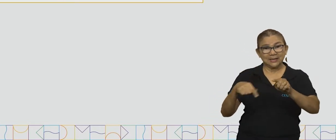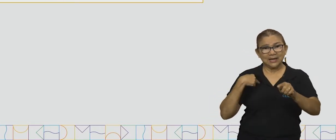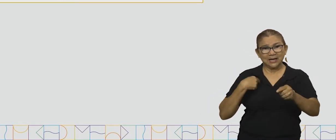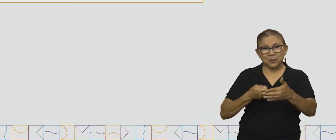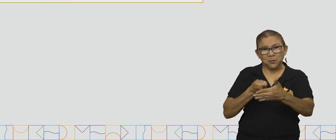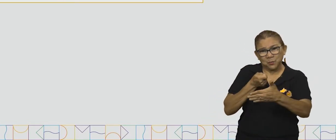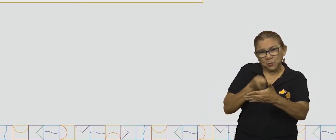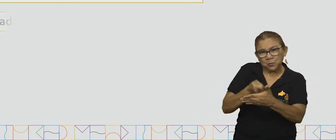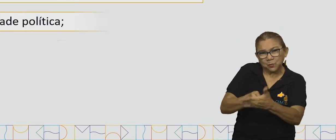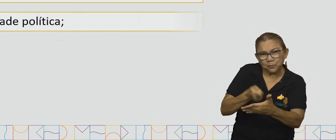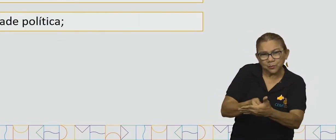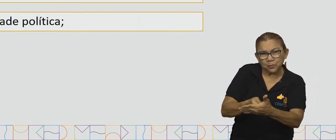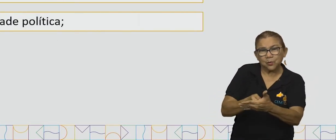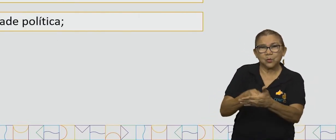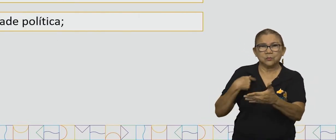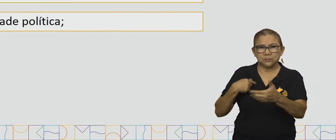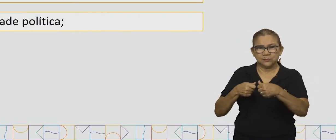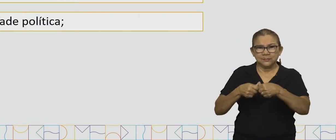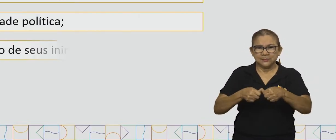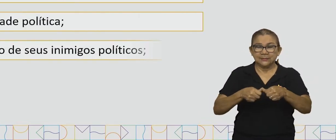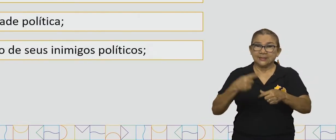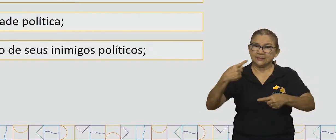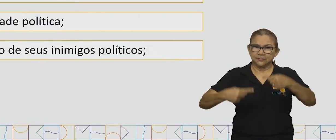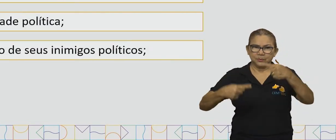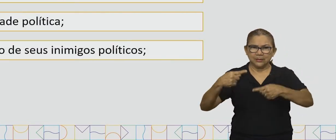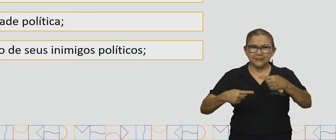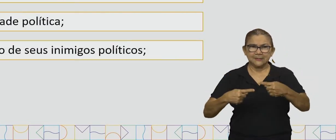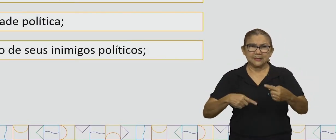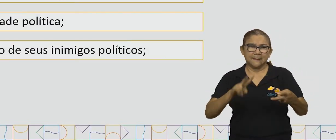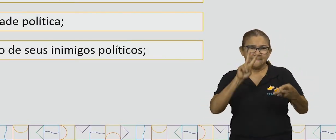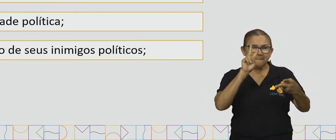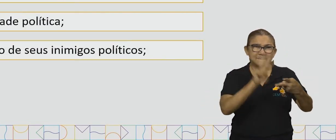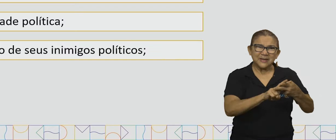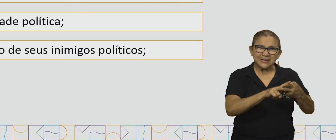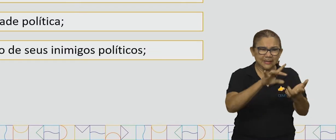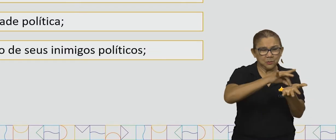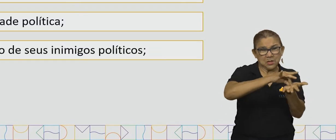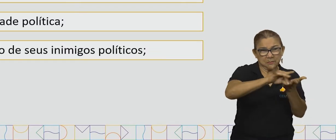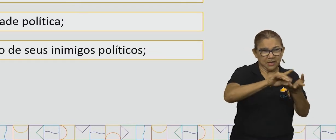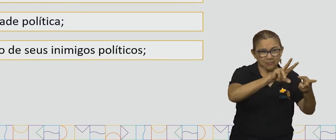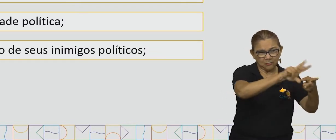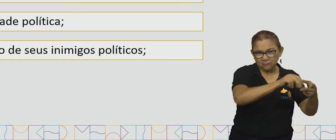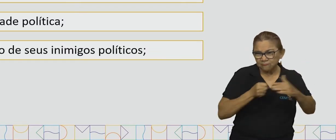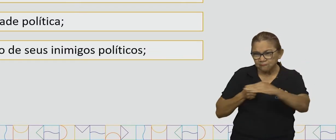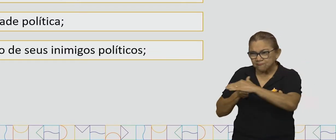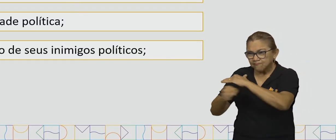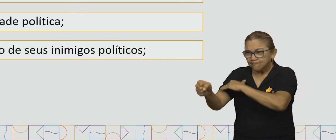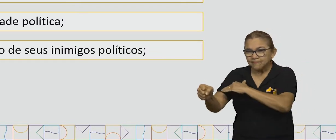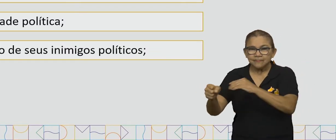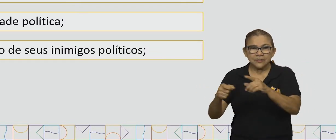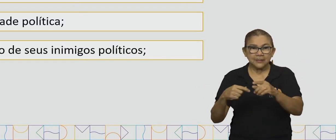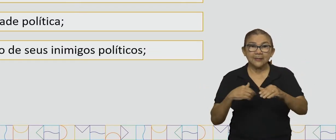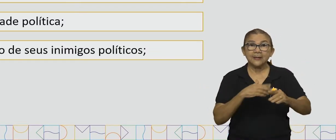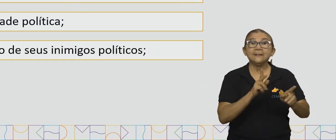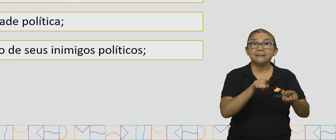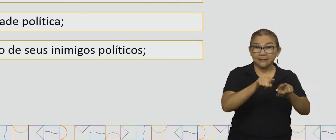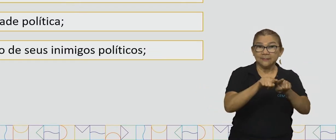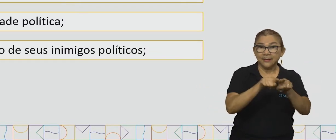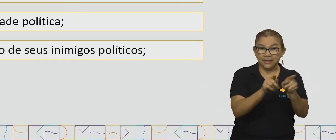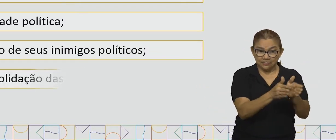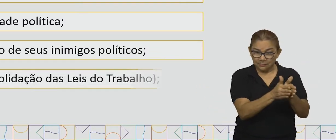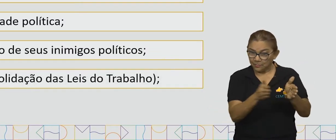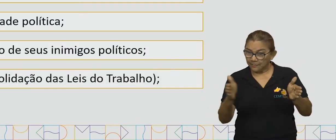a atividade política e perseguiu e prendeu seus inimigos políticos. Também nesse período, Vargas